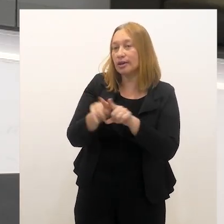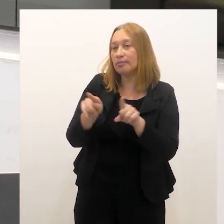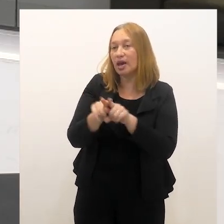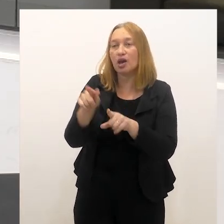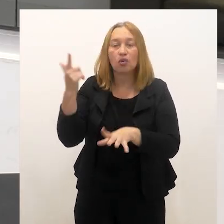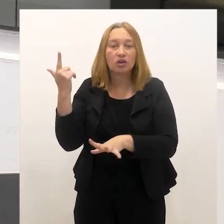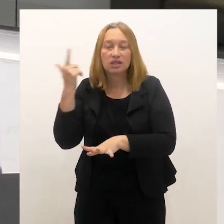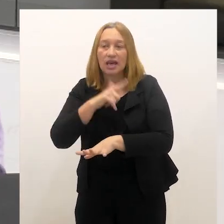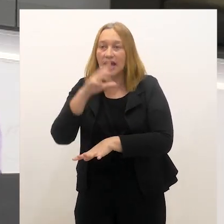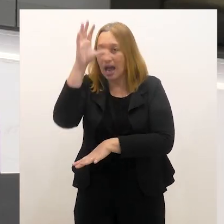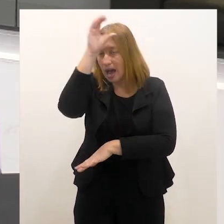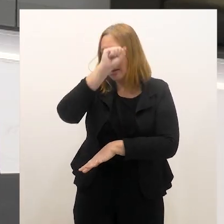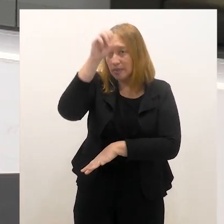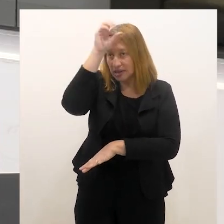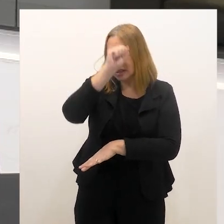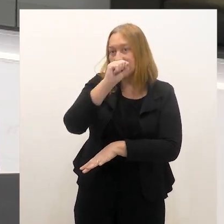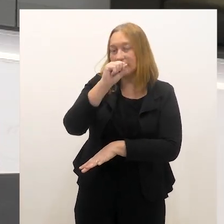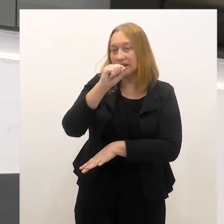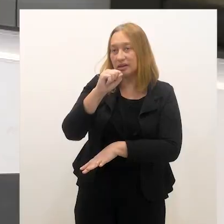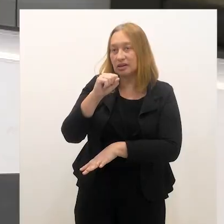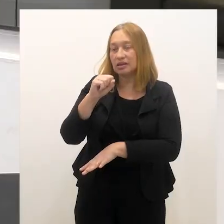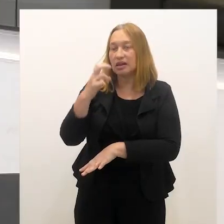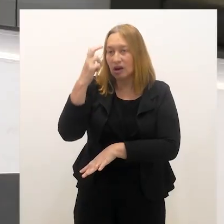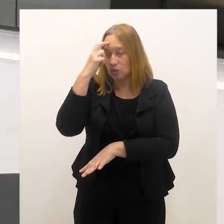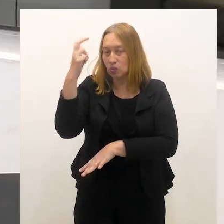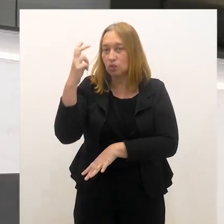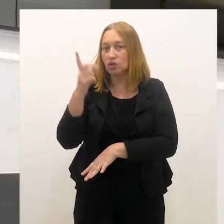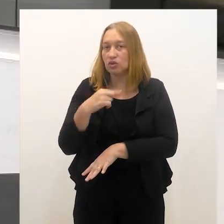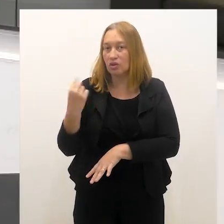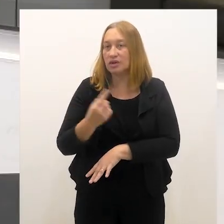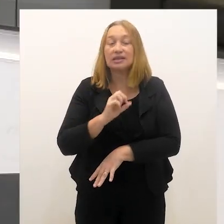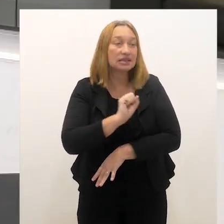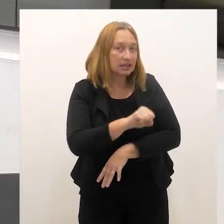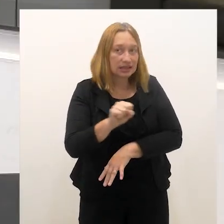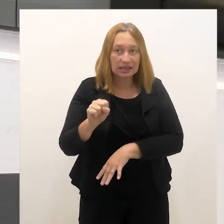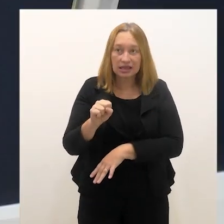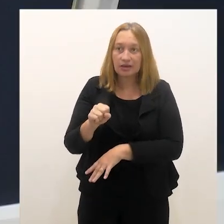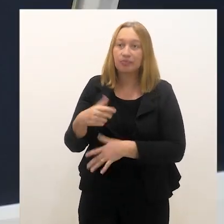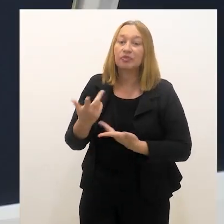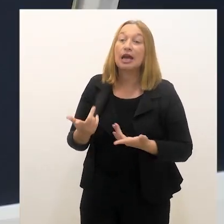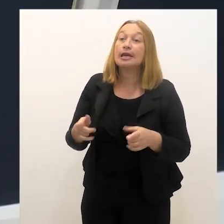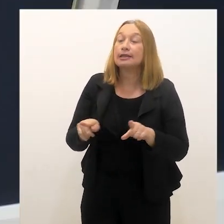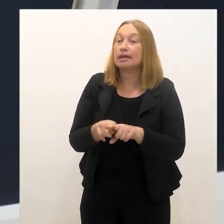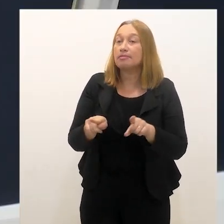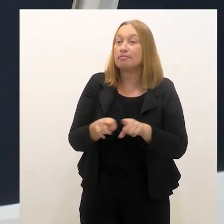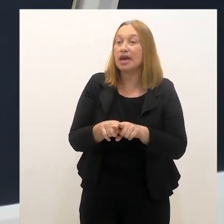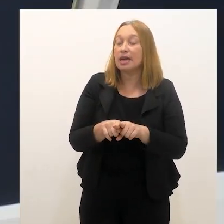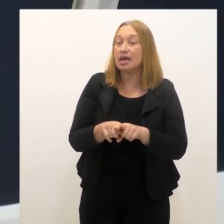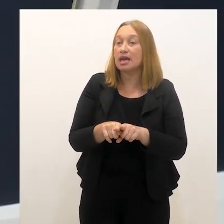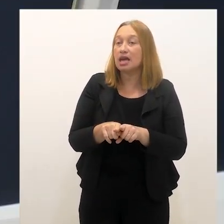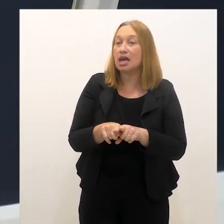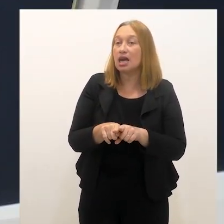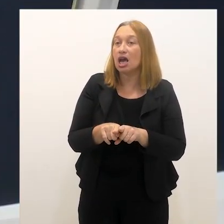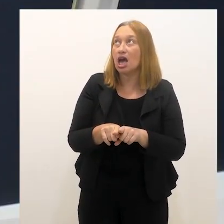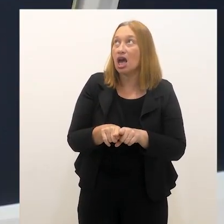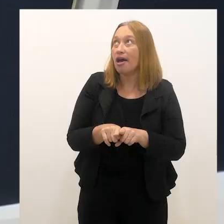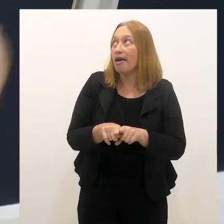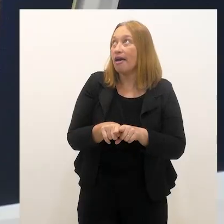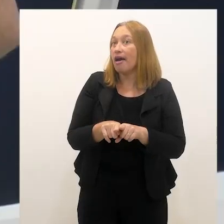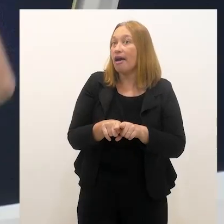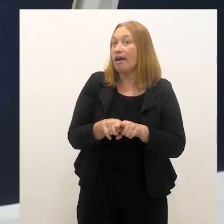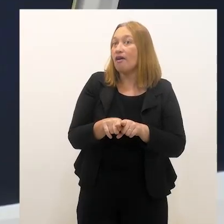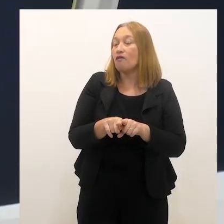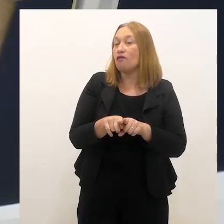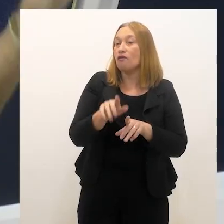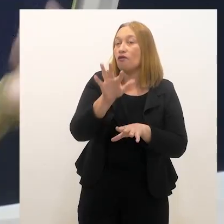aprender, né, a elevar a nossa cultura. Isso. Fósseis de animais que viveram há